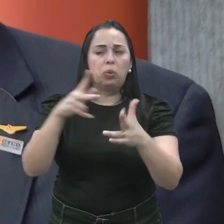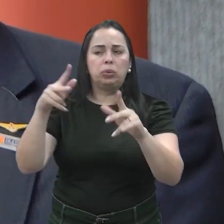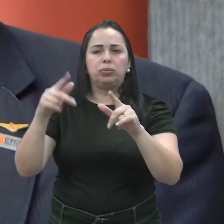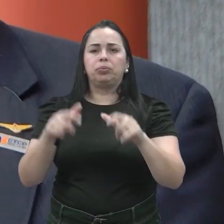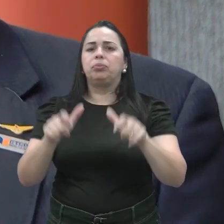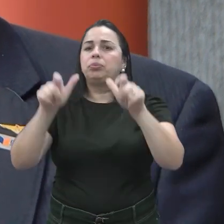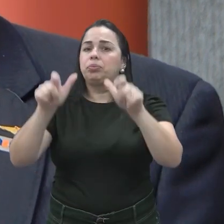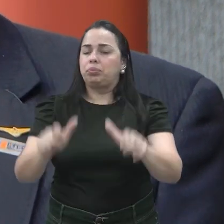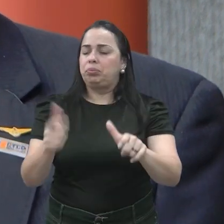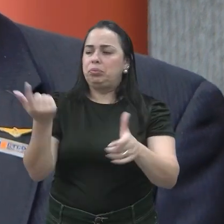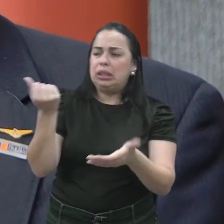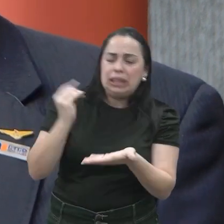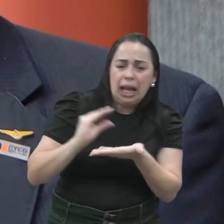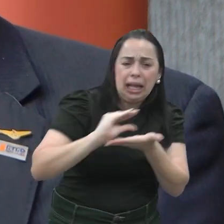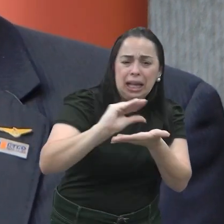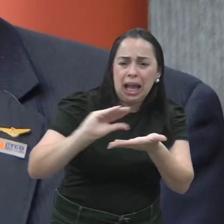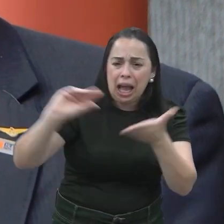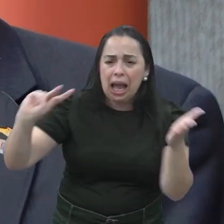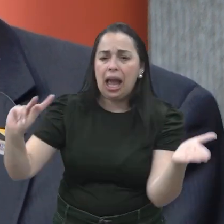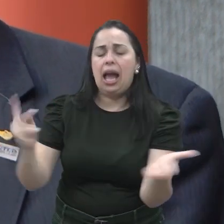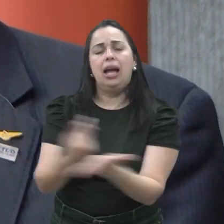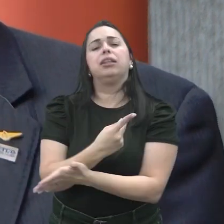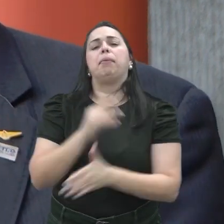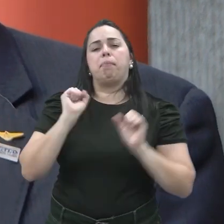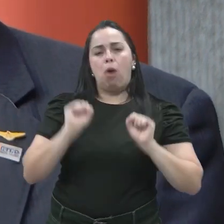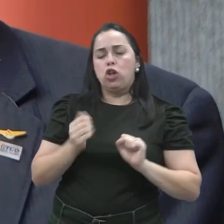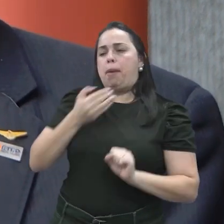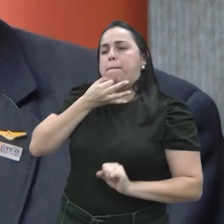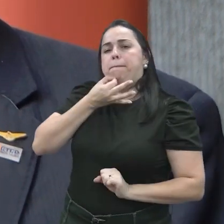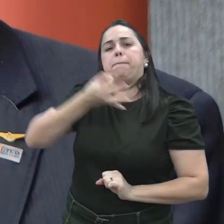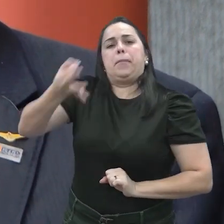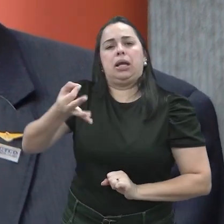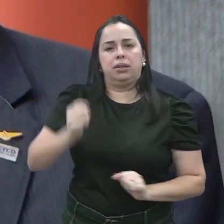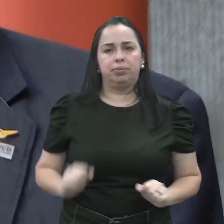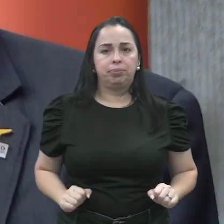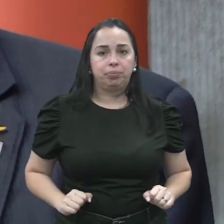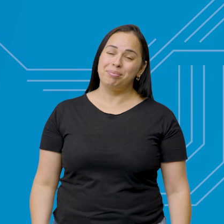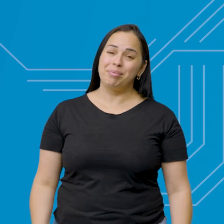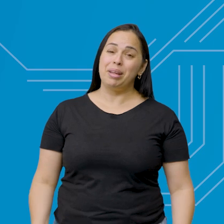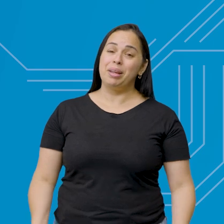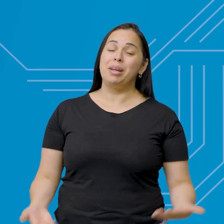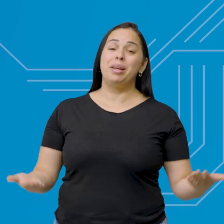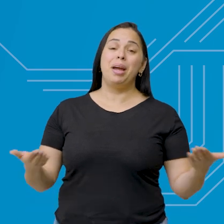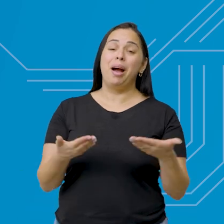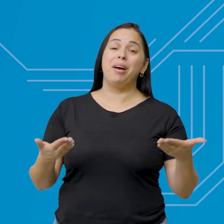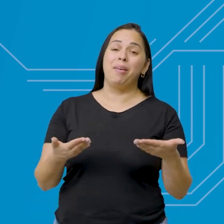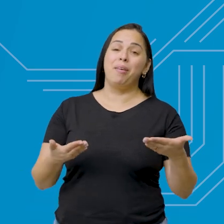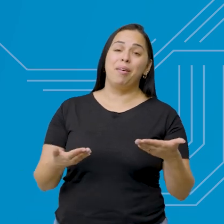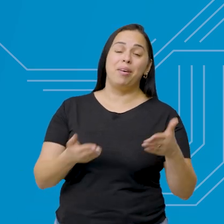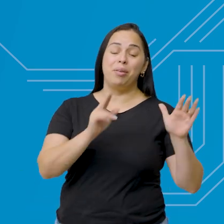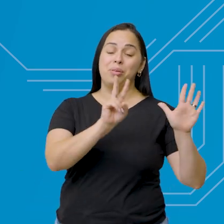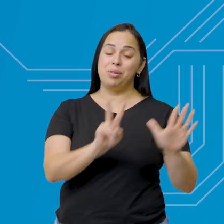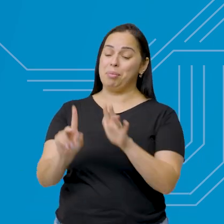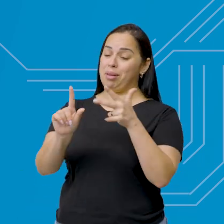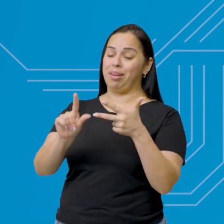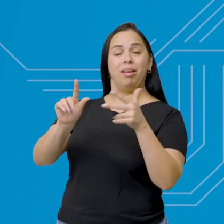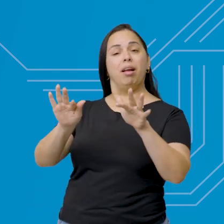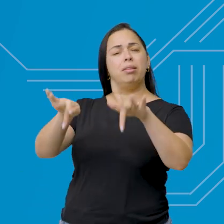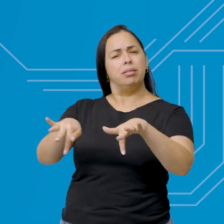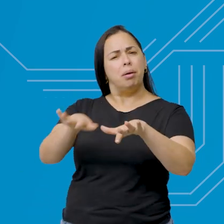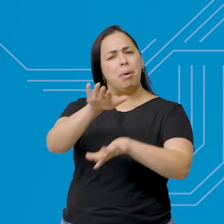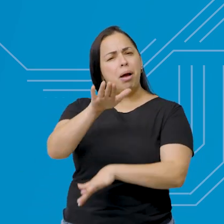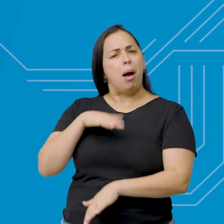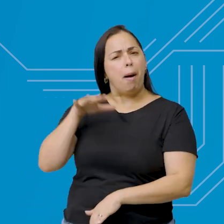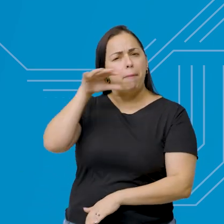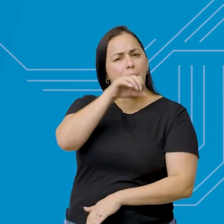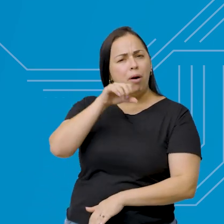né, que aquela destinação não está atendendo aquilo que é o pressuposto em lei. E para finalizar a Semana Legislativa de hoje,